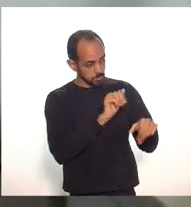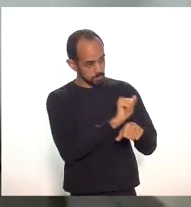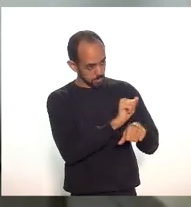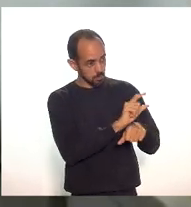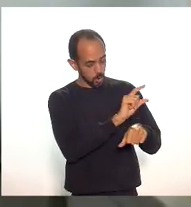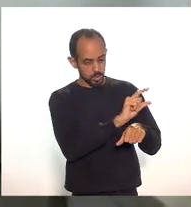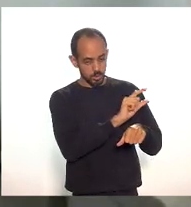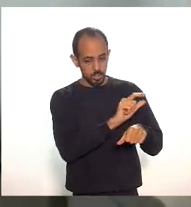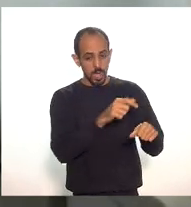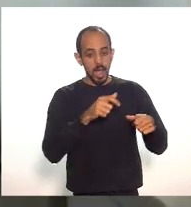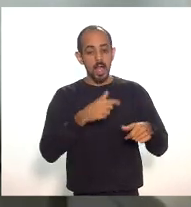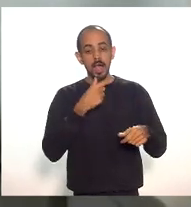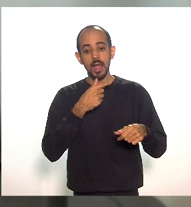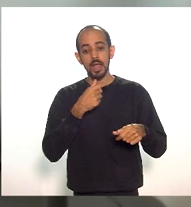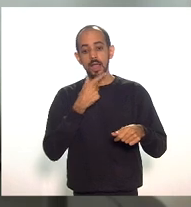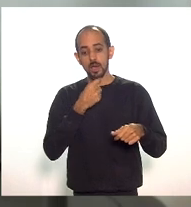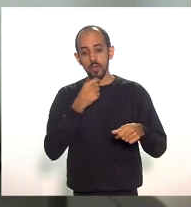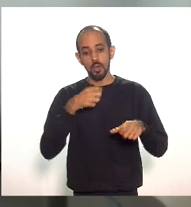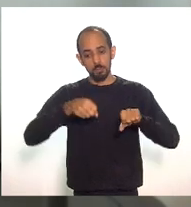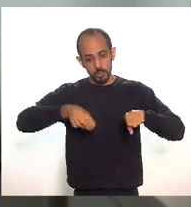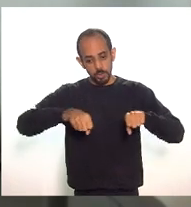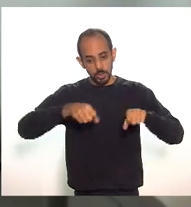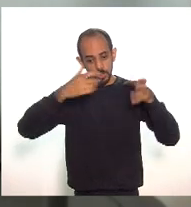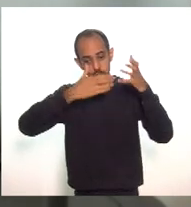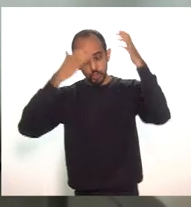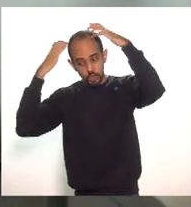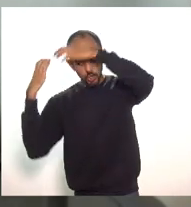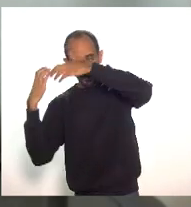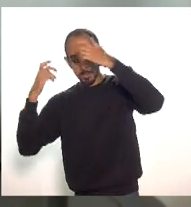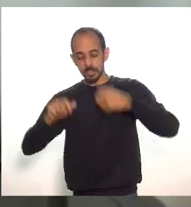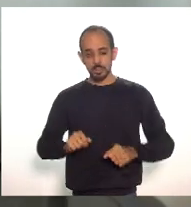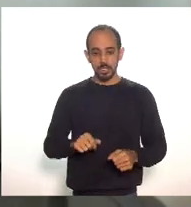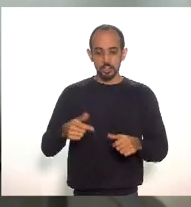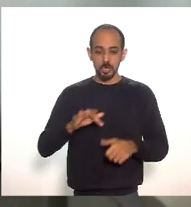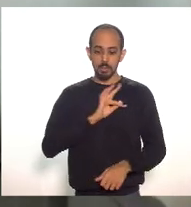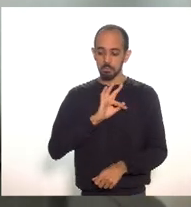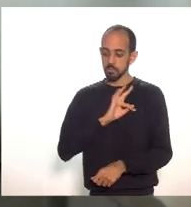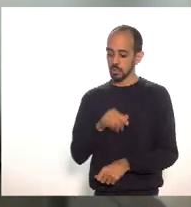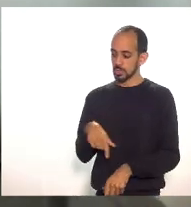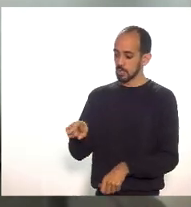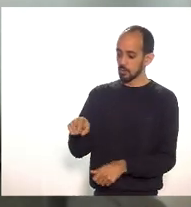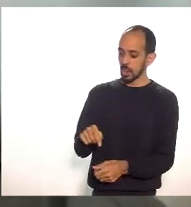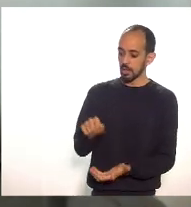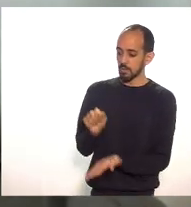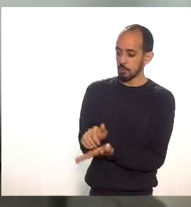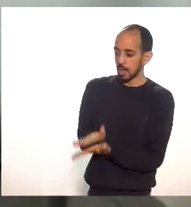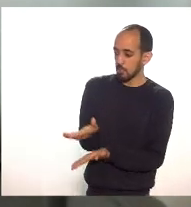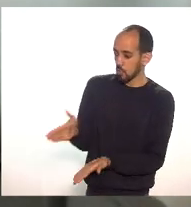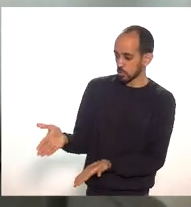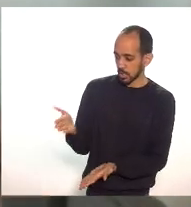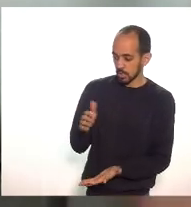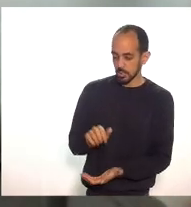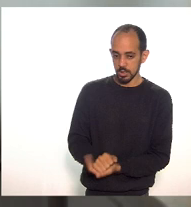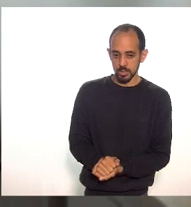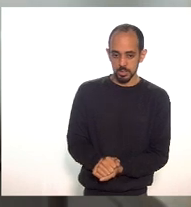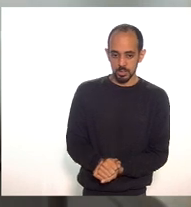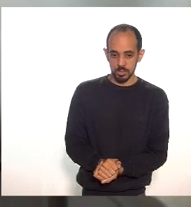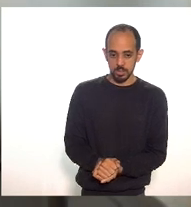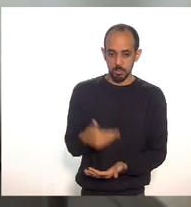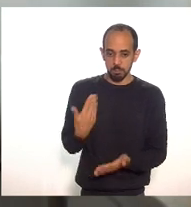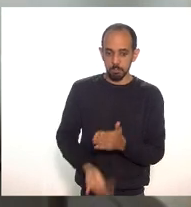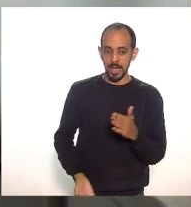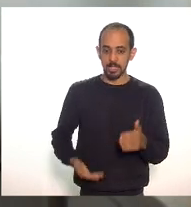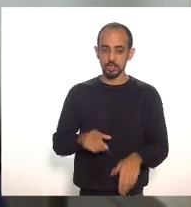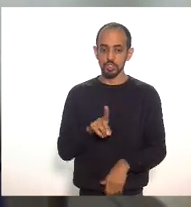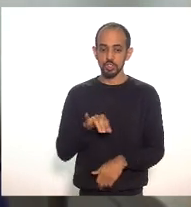capacete na hora que tipo capacete de pênis mas o que que a gente faz vai pagar a multa perder um dias